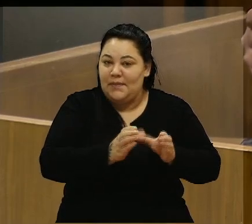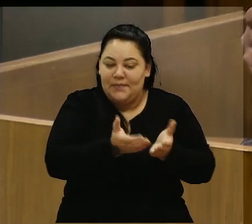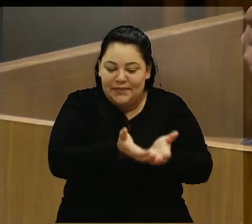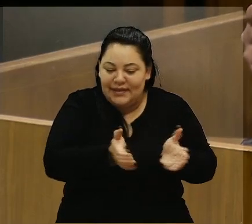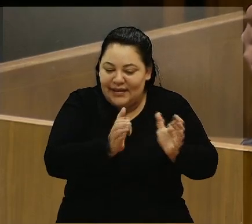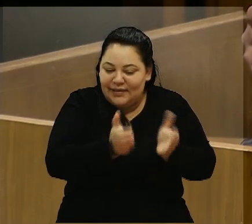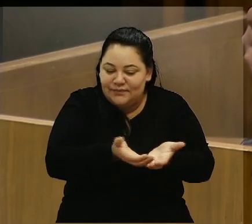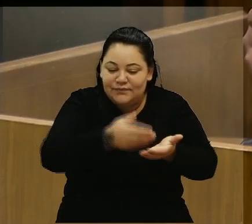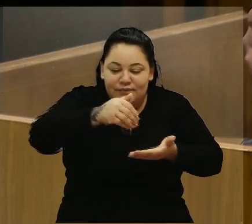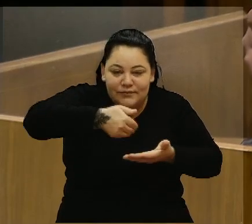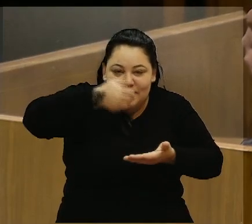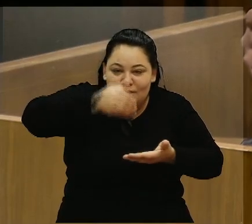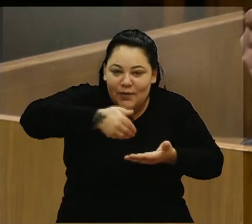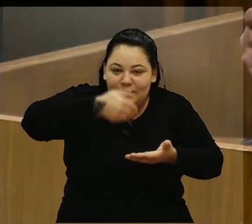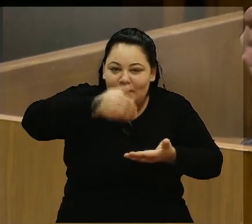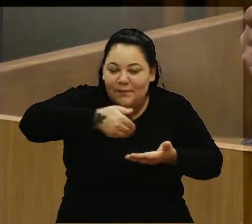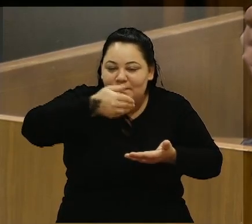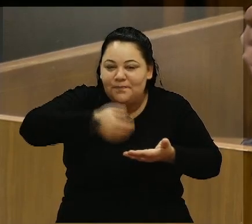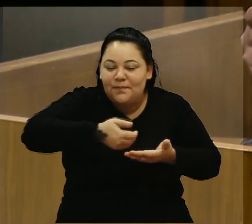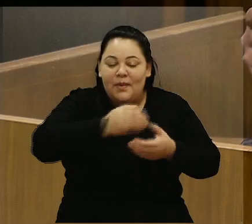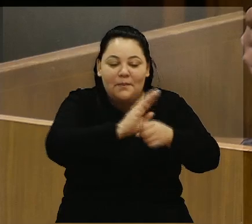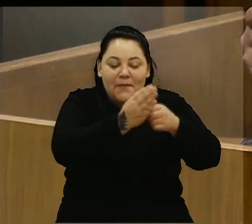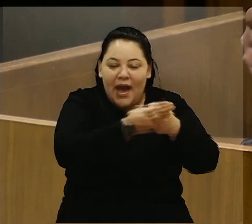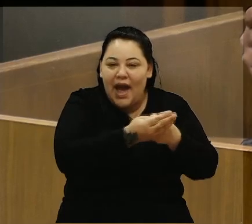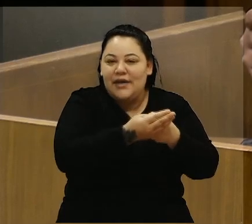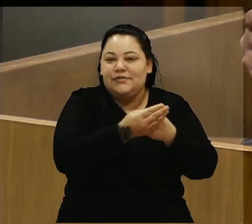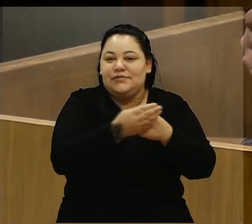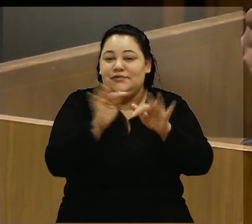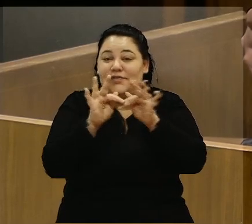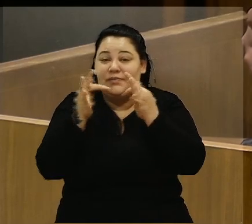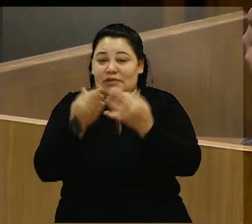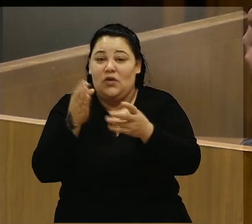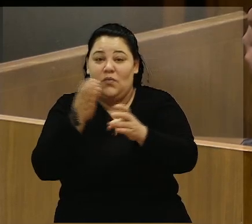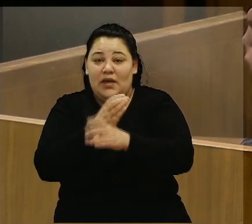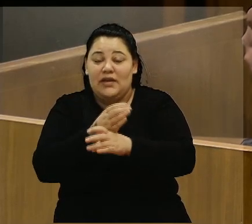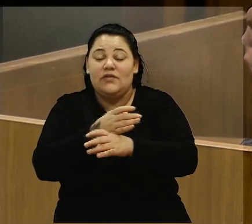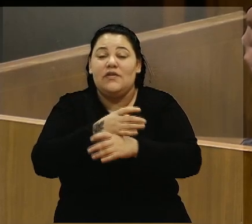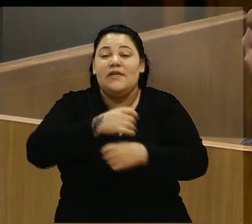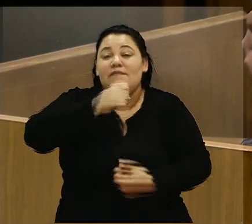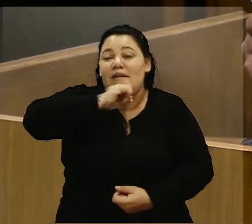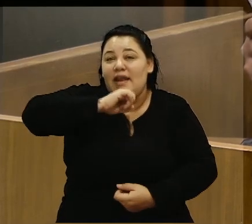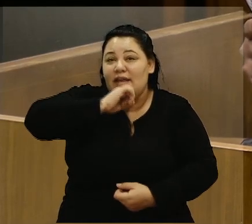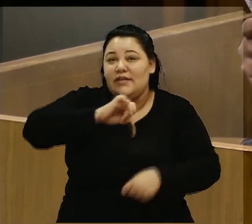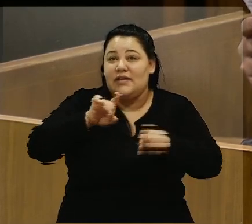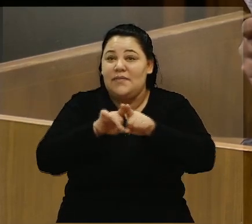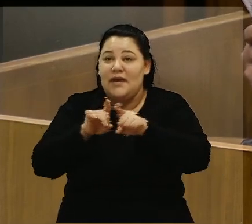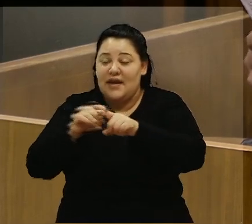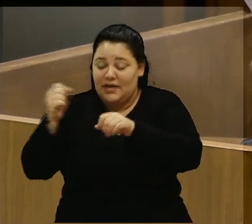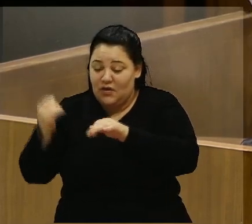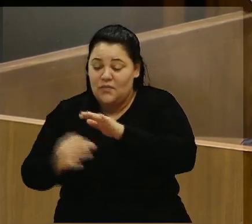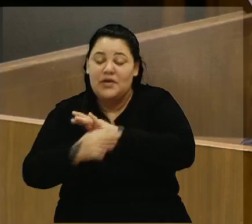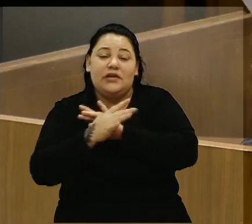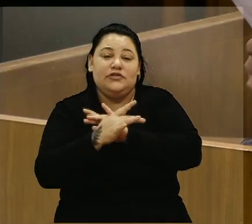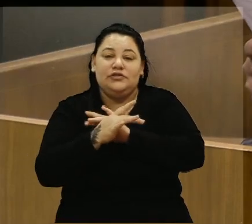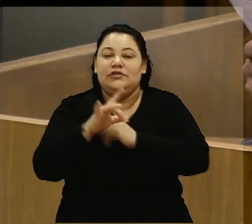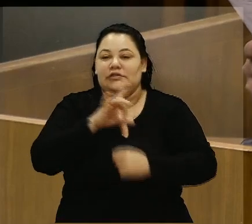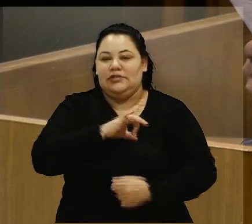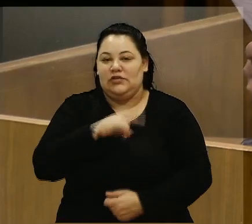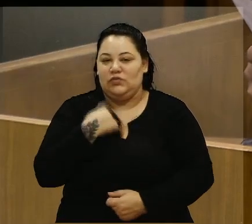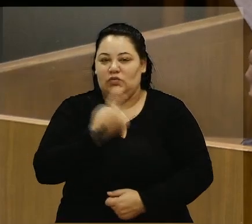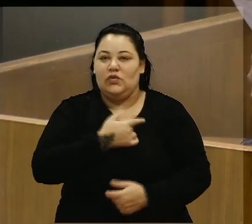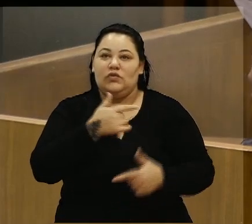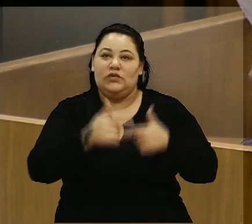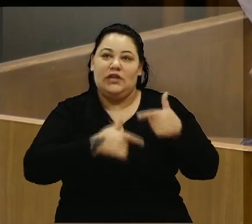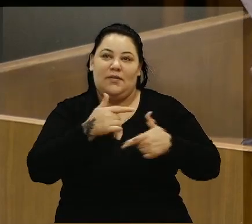bairros, chegam nas ocupações, em famílias inteiras, em idosos, em imigrantes, que têm nosso trabalho